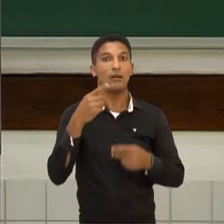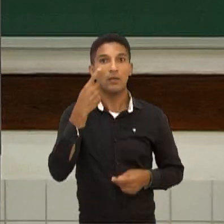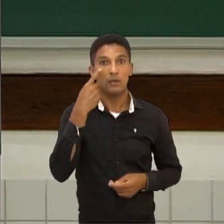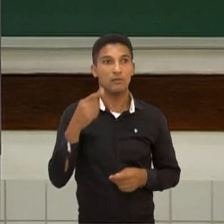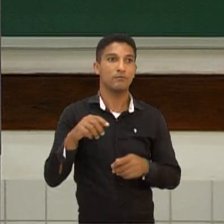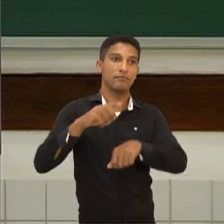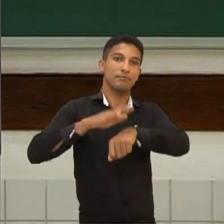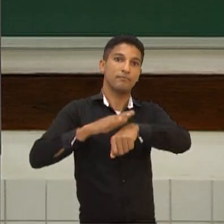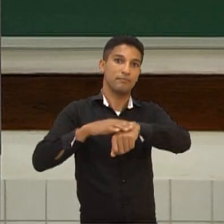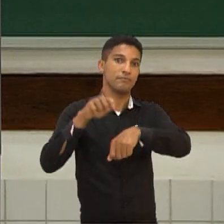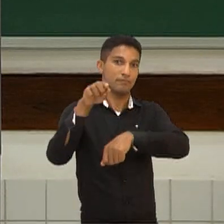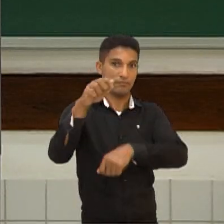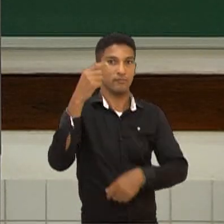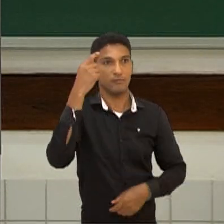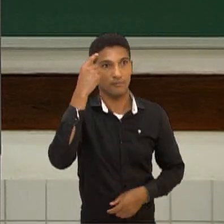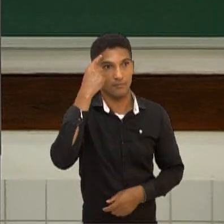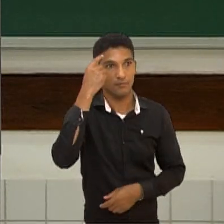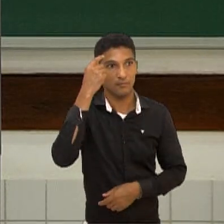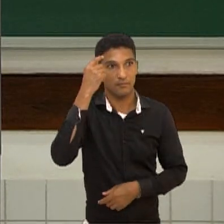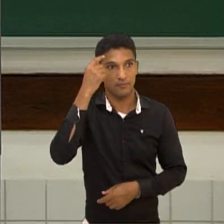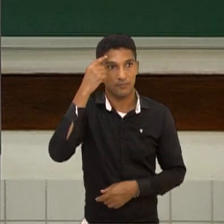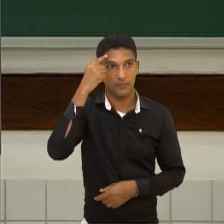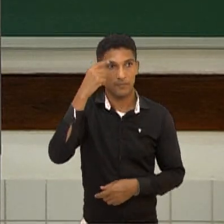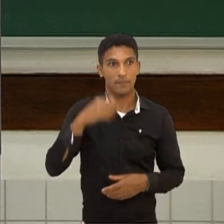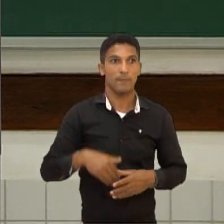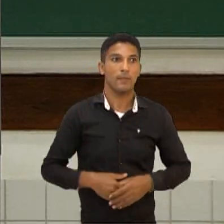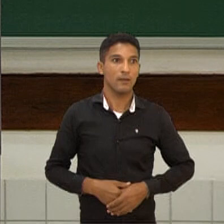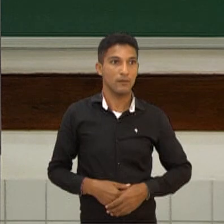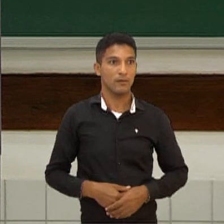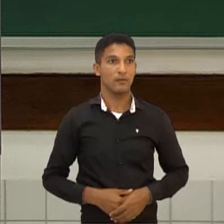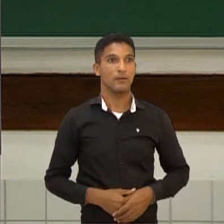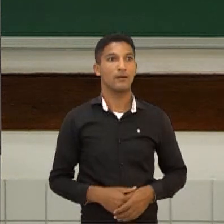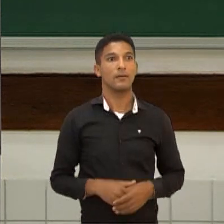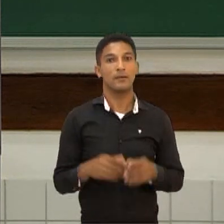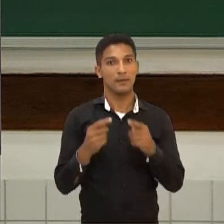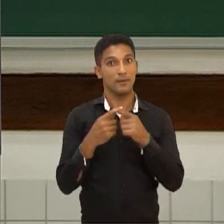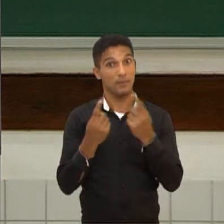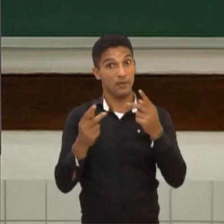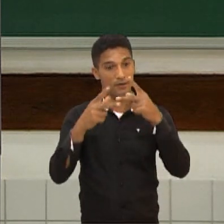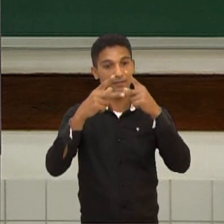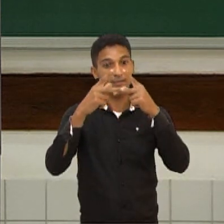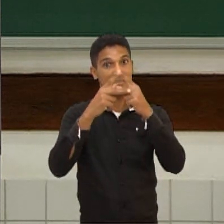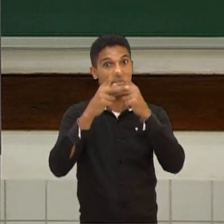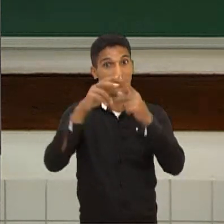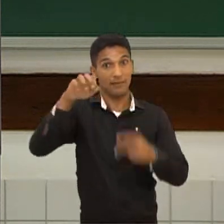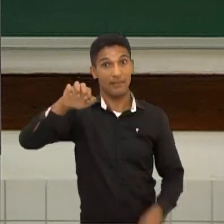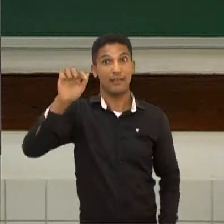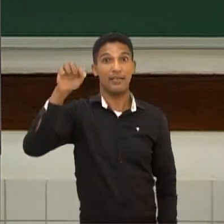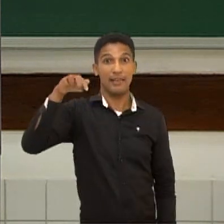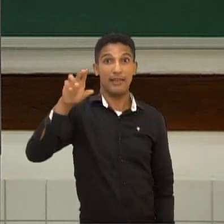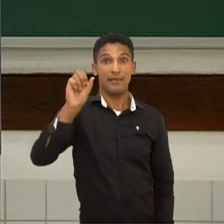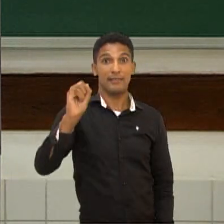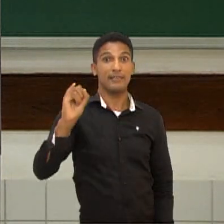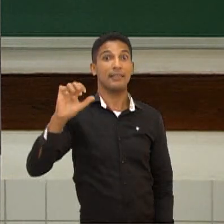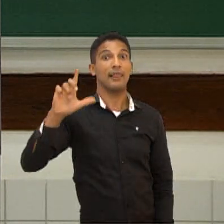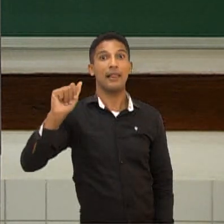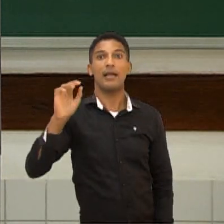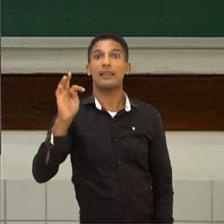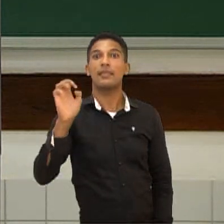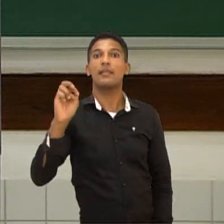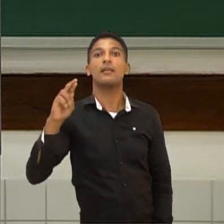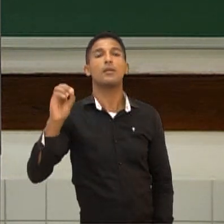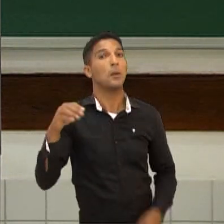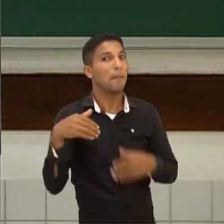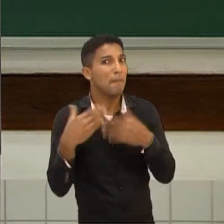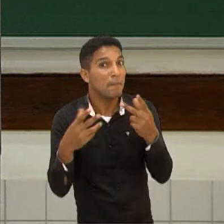tempinho para vocês pensarem e eu não vou dar um spoiler sobre o triângulo equilátero. Eu quero ver se vocês lembram quem